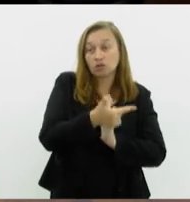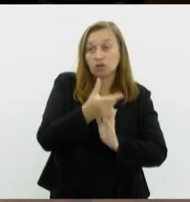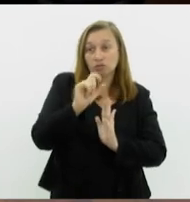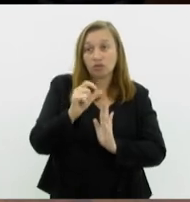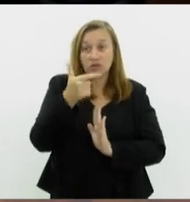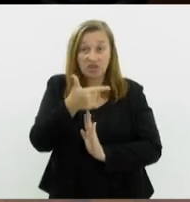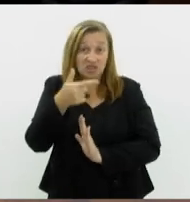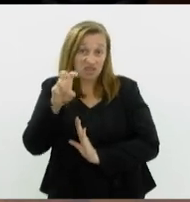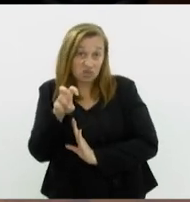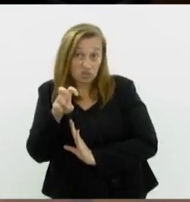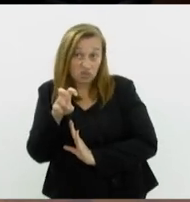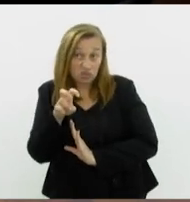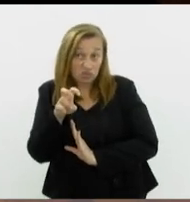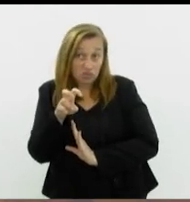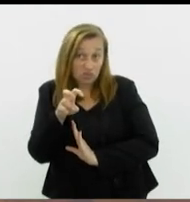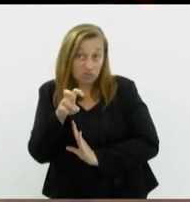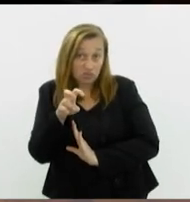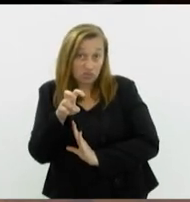2025.